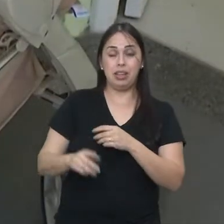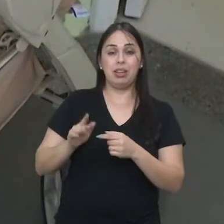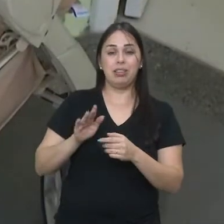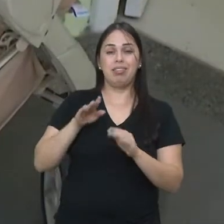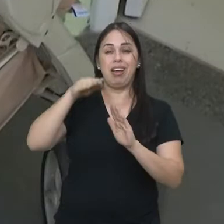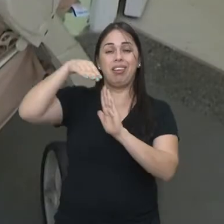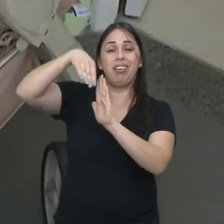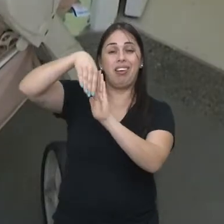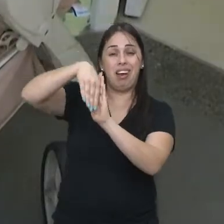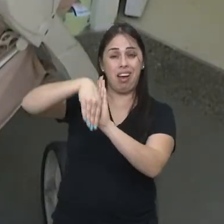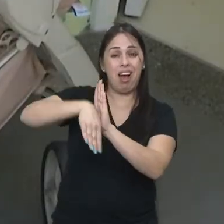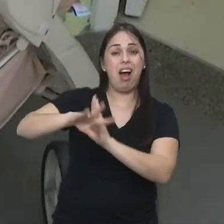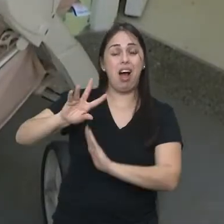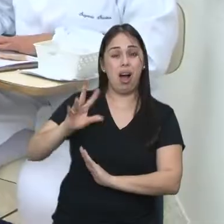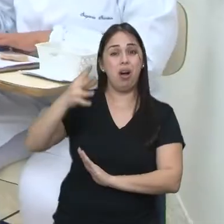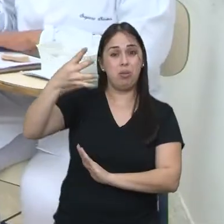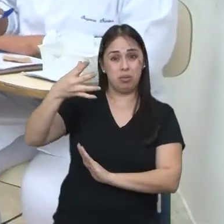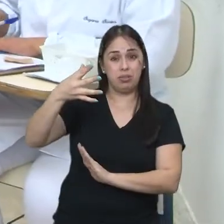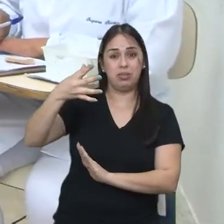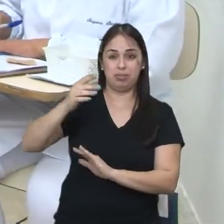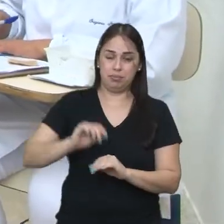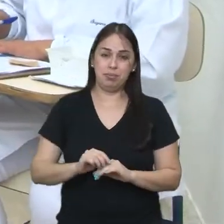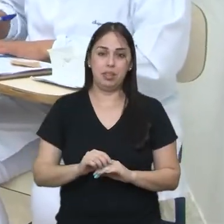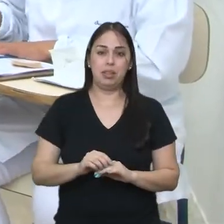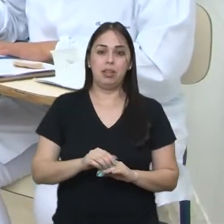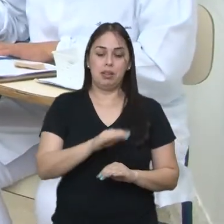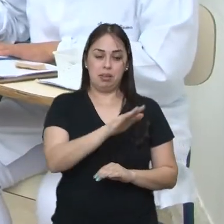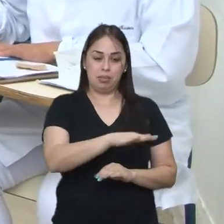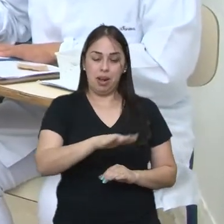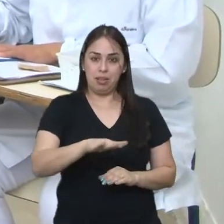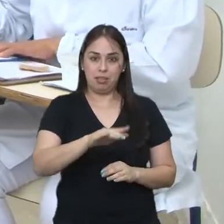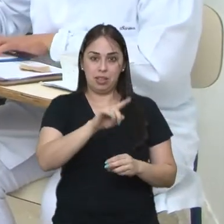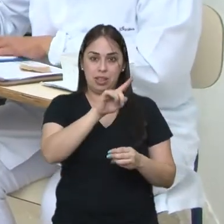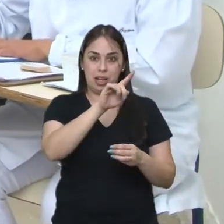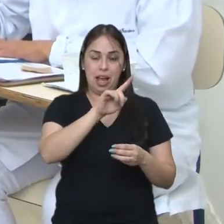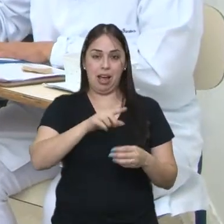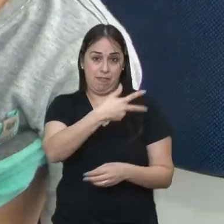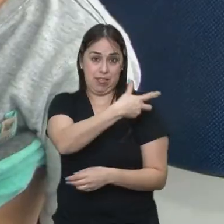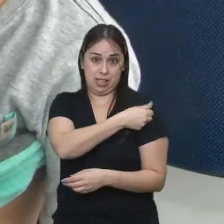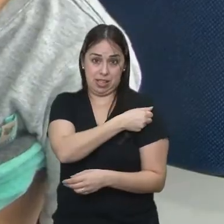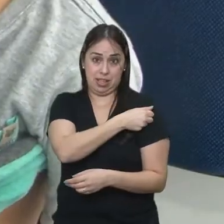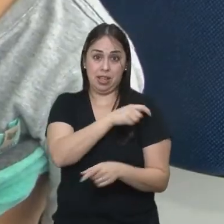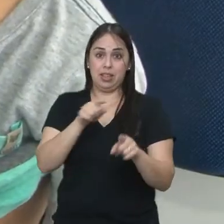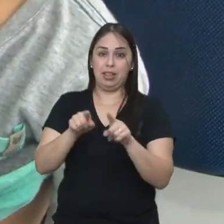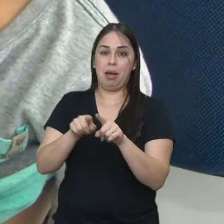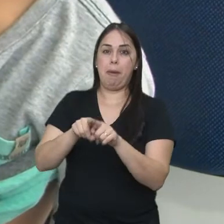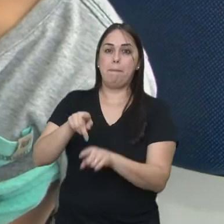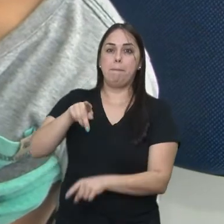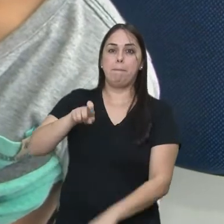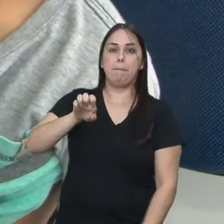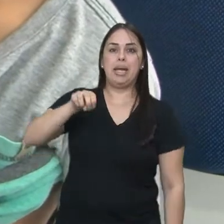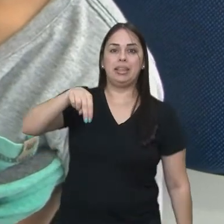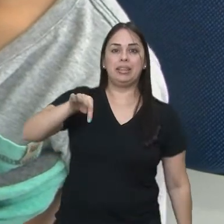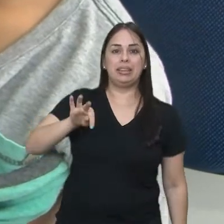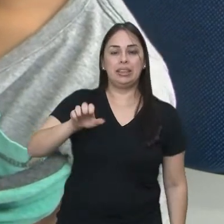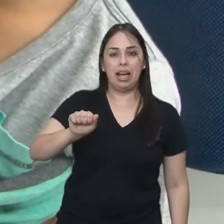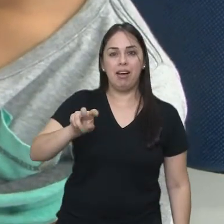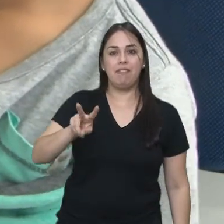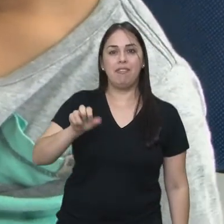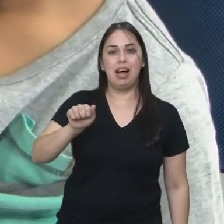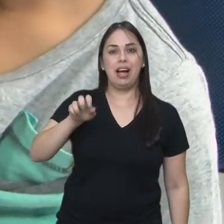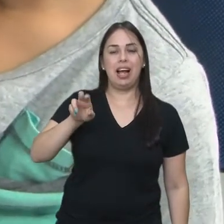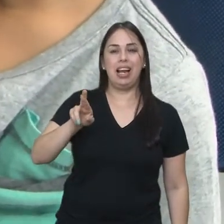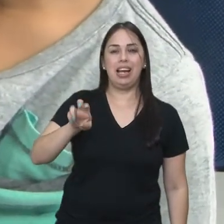tem registrado baixos índices de crianças vacinadas, tanto para a tríplice viral quanto para a pentavalente, que